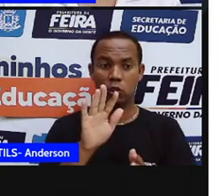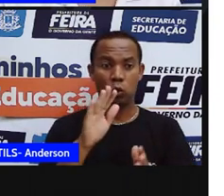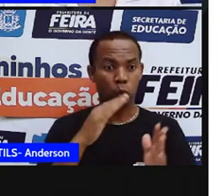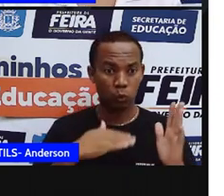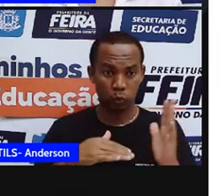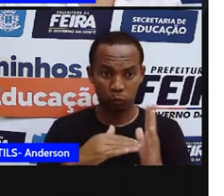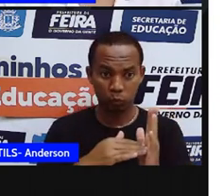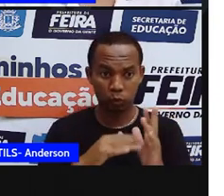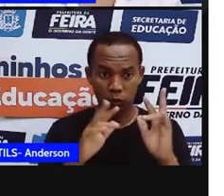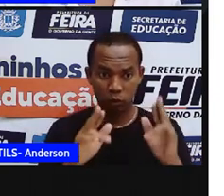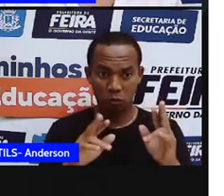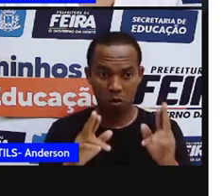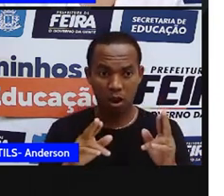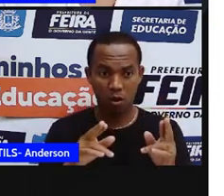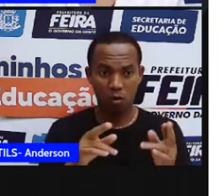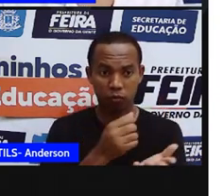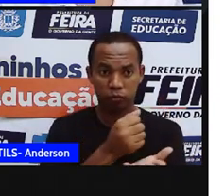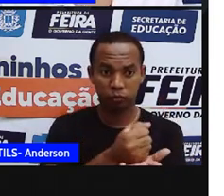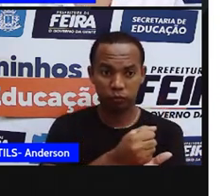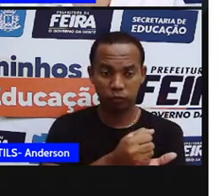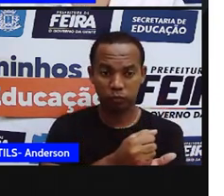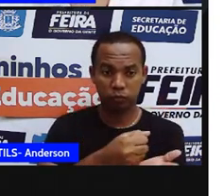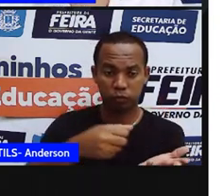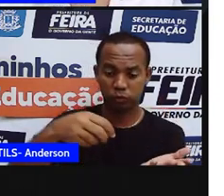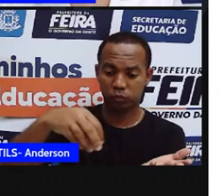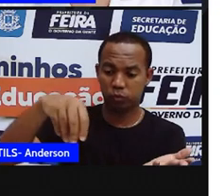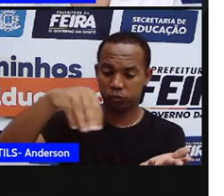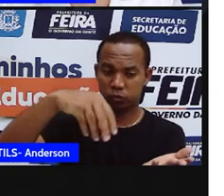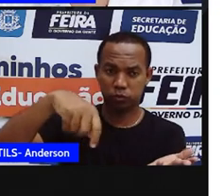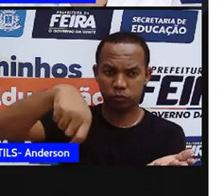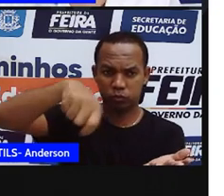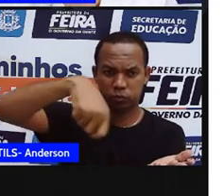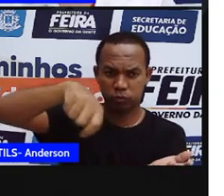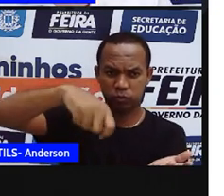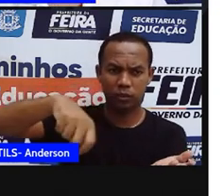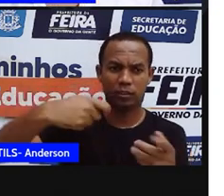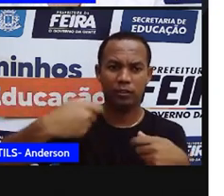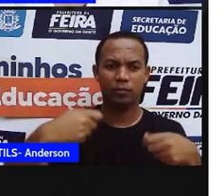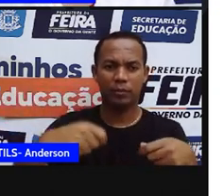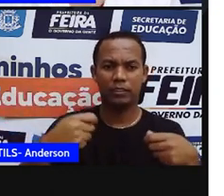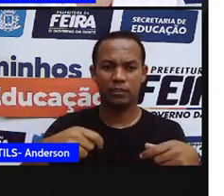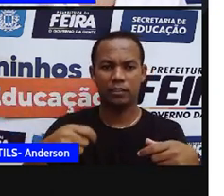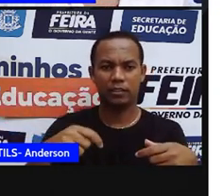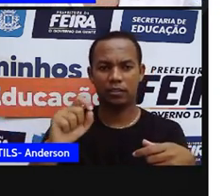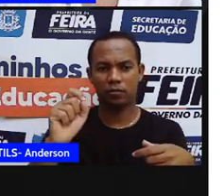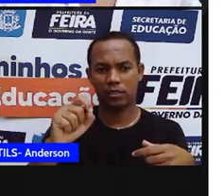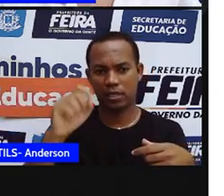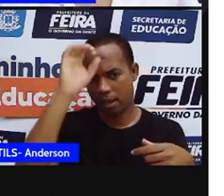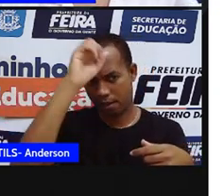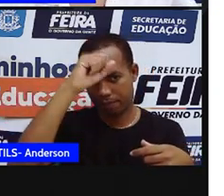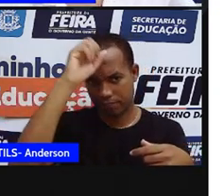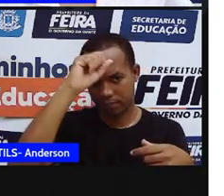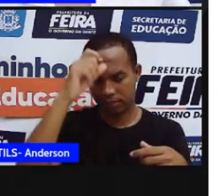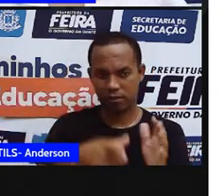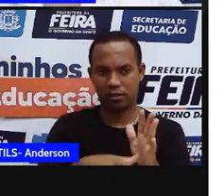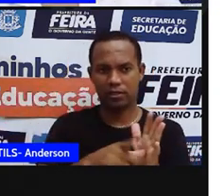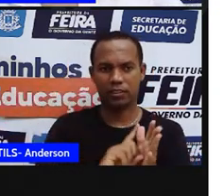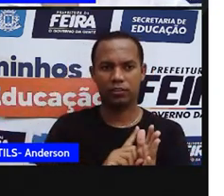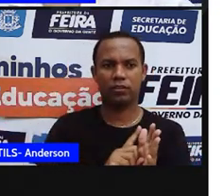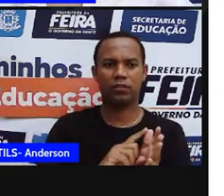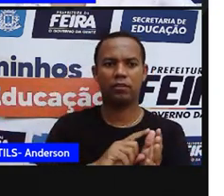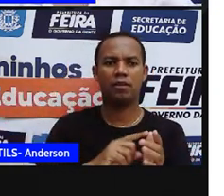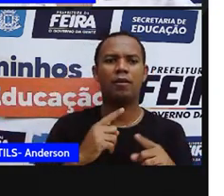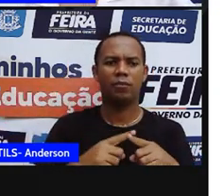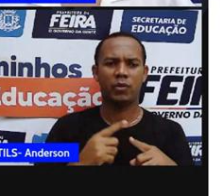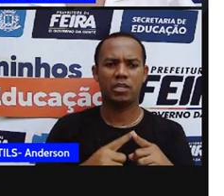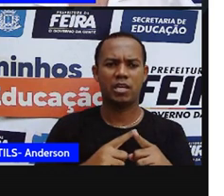para todos esses chás. E você precisa do quê? De uma orientação. Bom, essas ervas medicinais, elas são importantes,